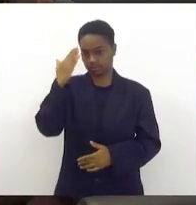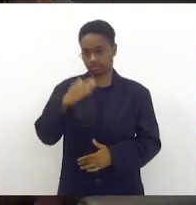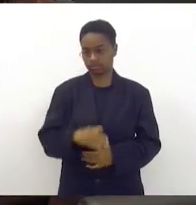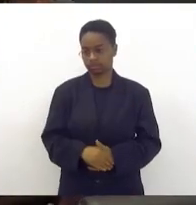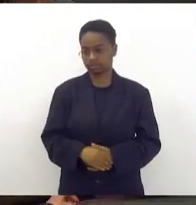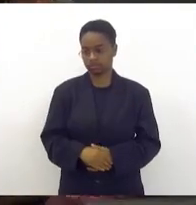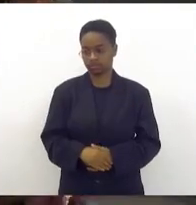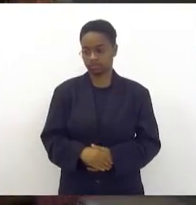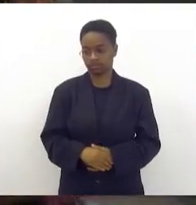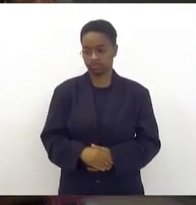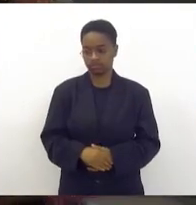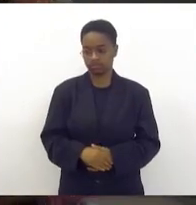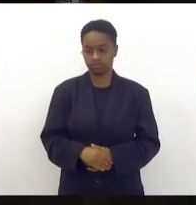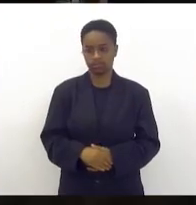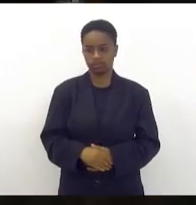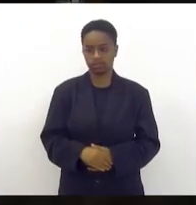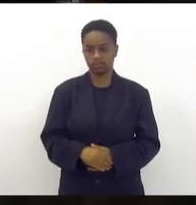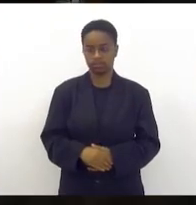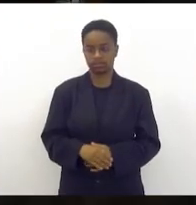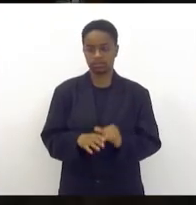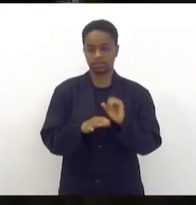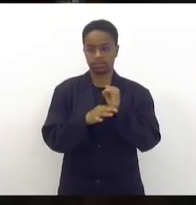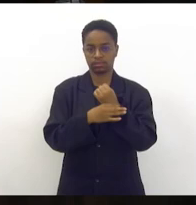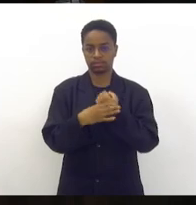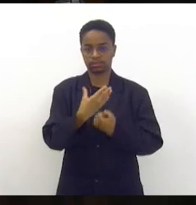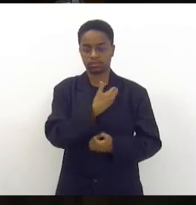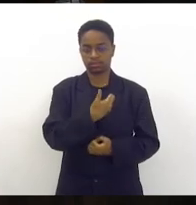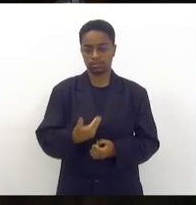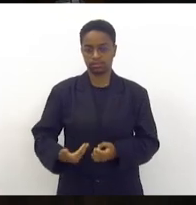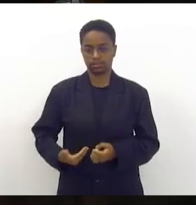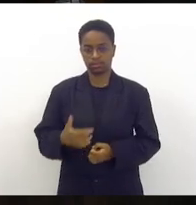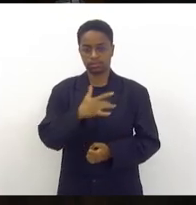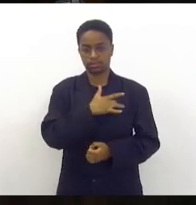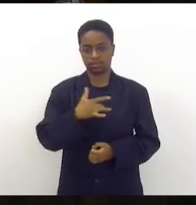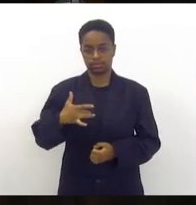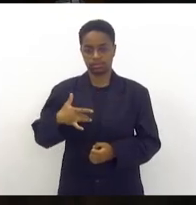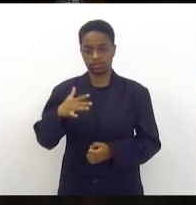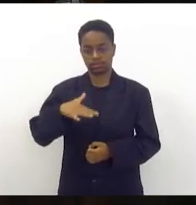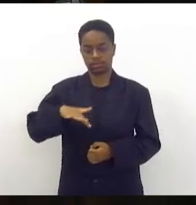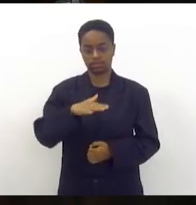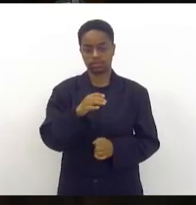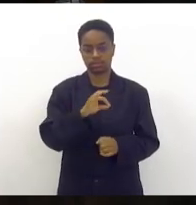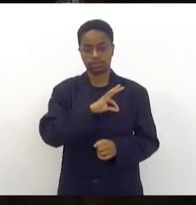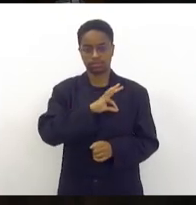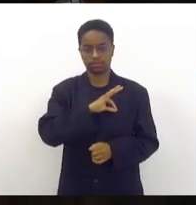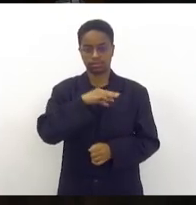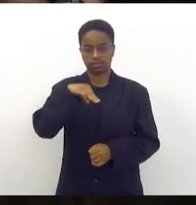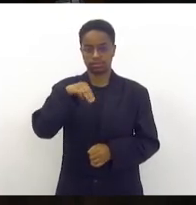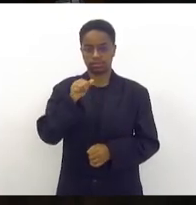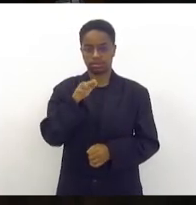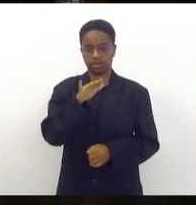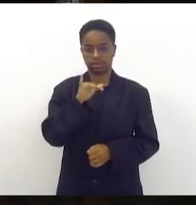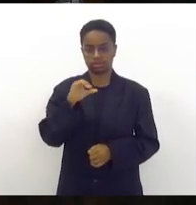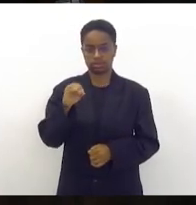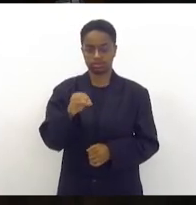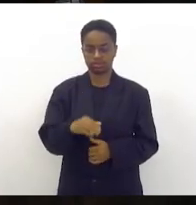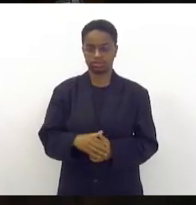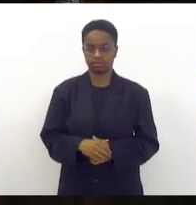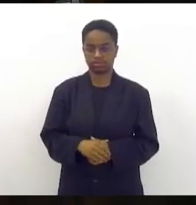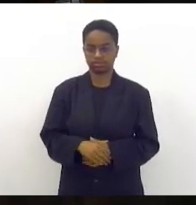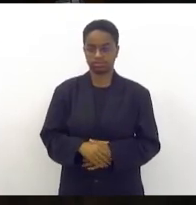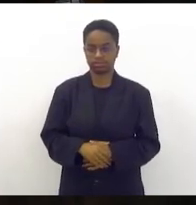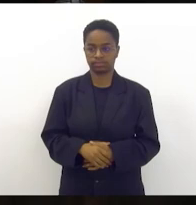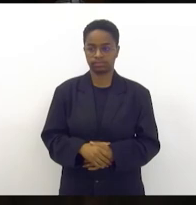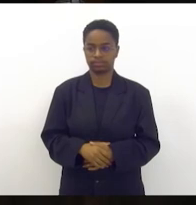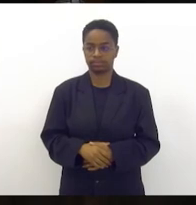nobre deputado. Segurança Pública e Saúde de Polícia. Márcio Galberto, por gentileza. Nosso